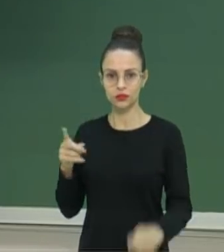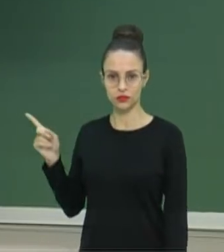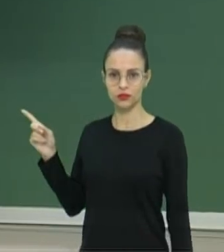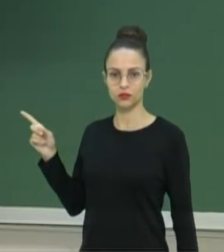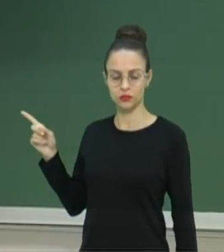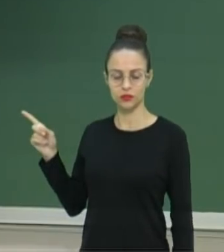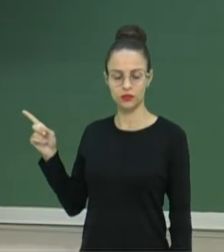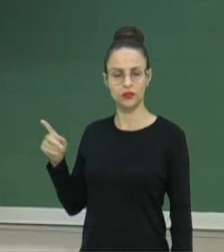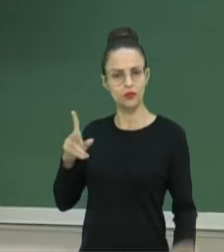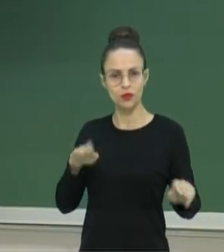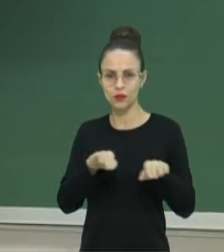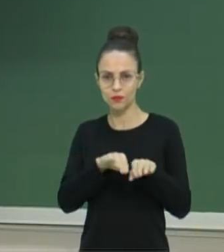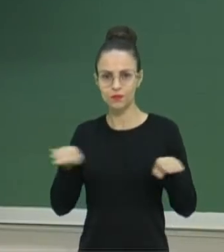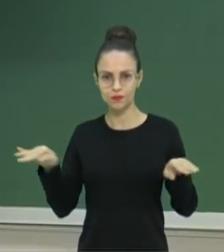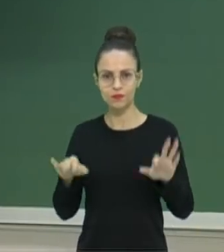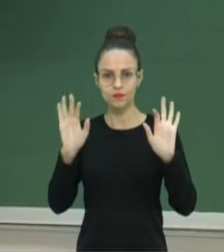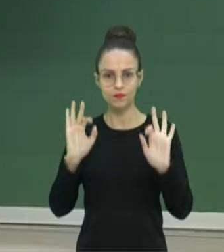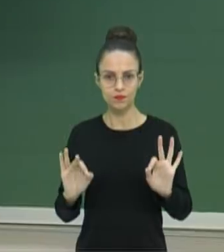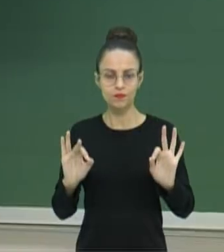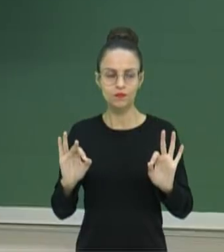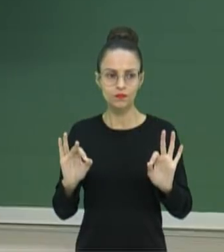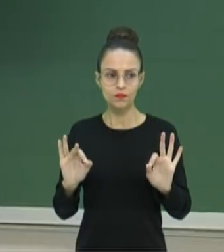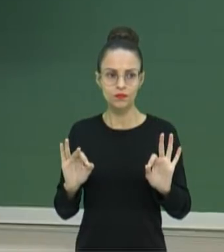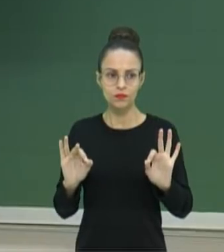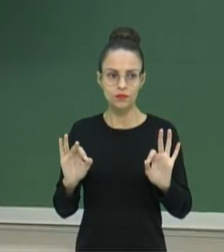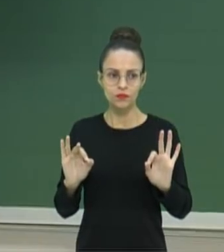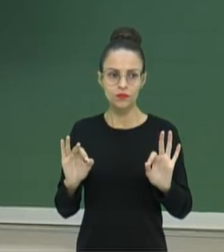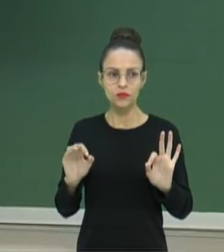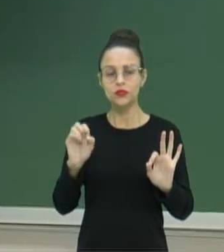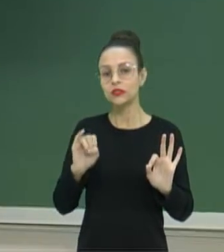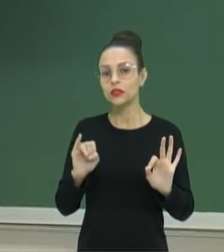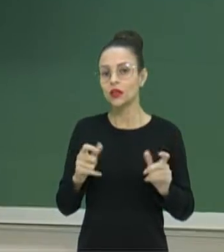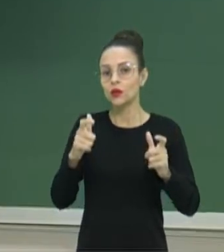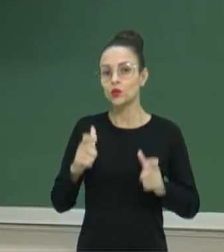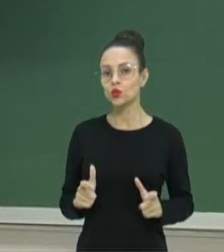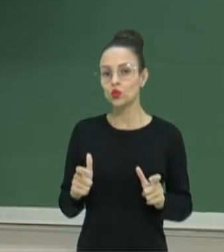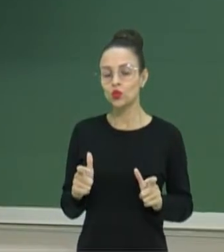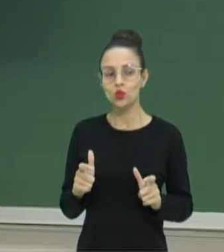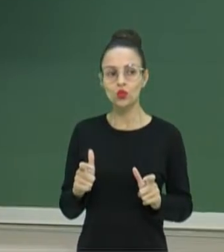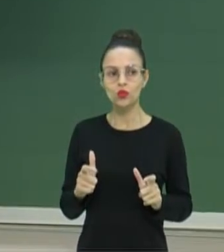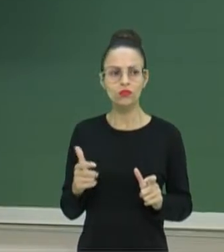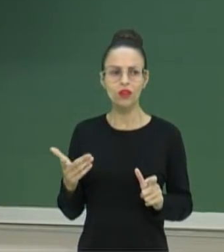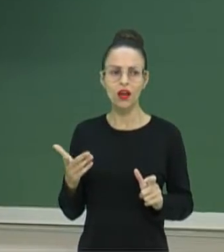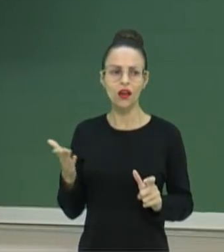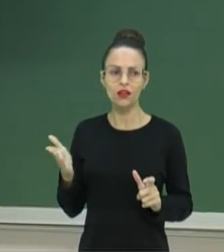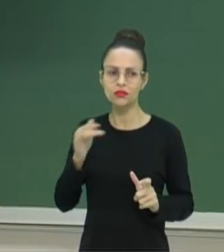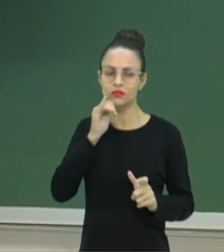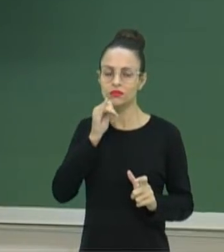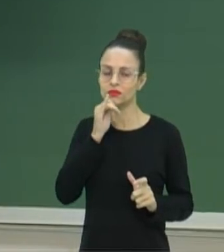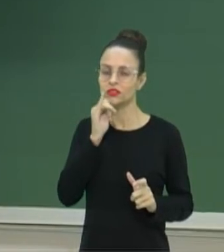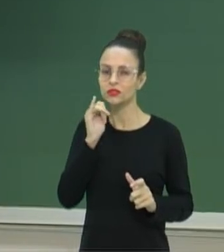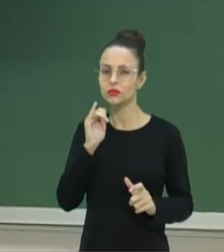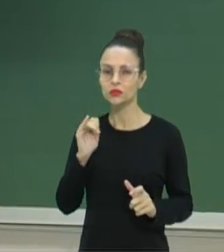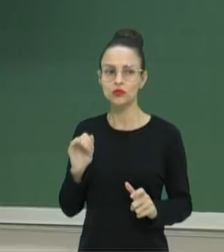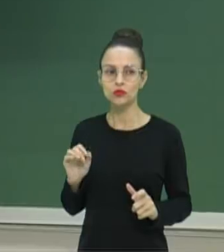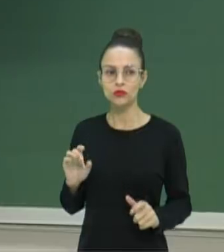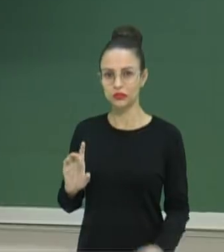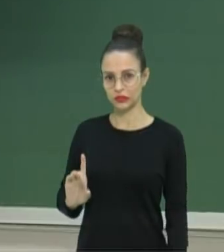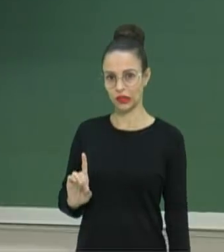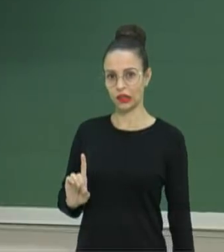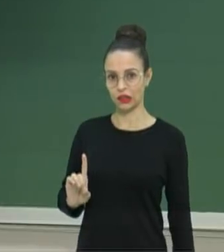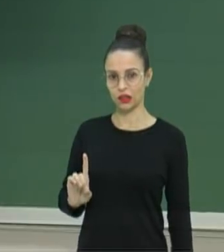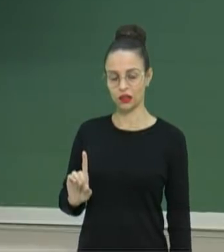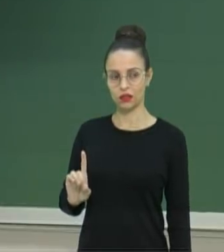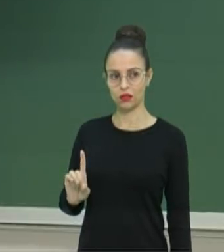mesmo nível, ok? Então, quer dizer que se você considerar, por exemplo, o referencial, eu vou colocar um referencial aqui, por exemplo, sobre o ponto